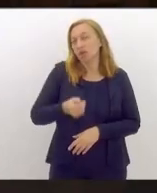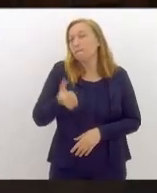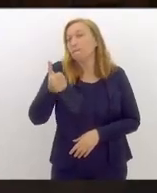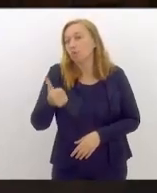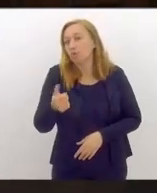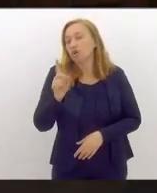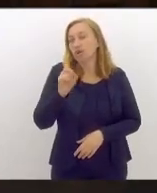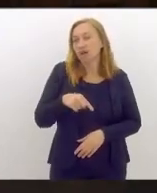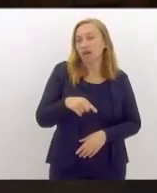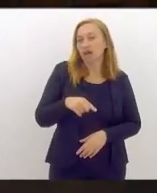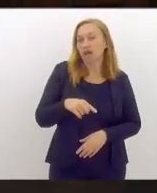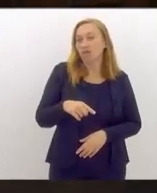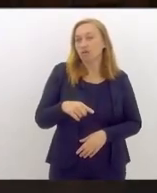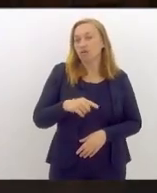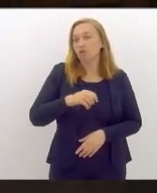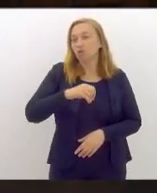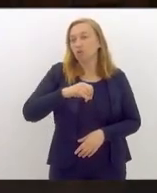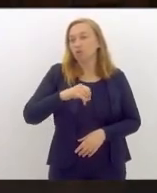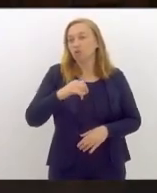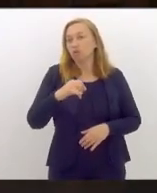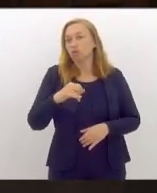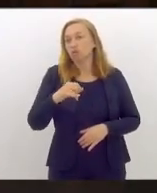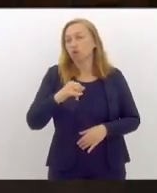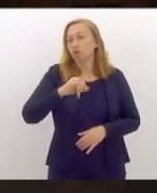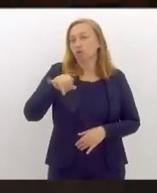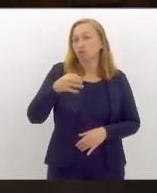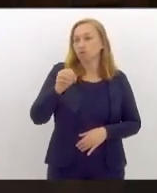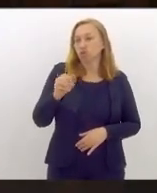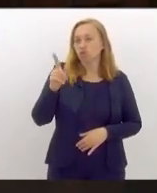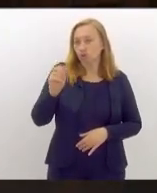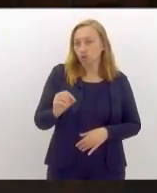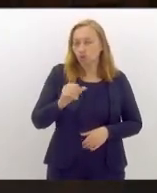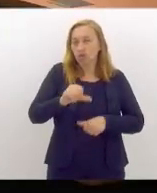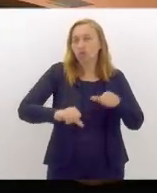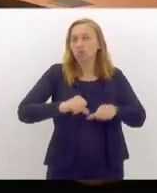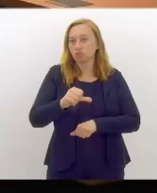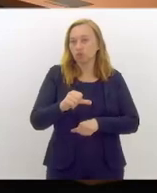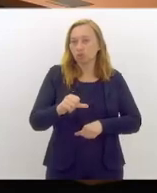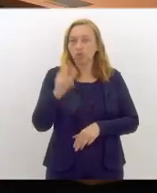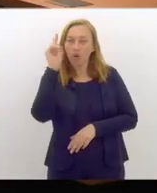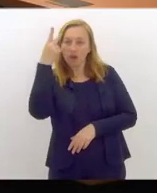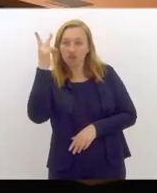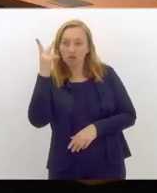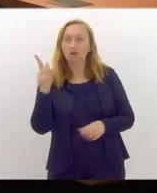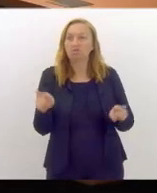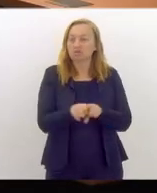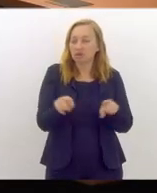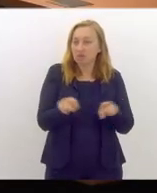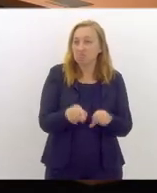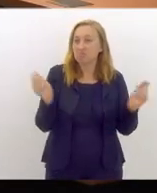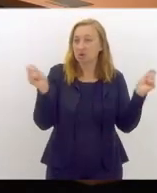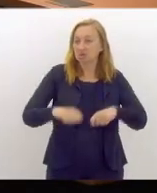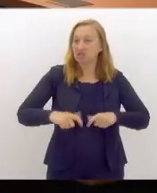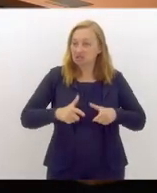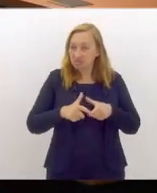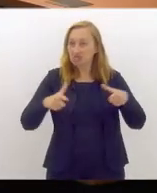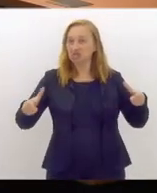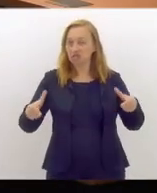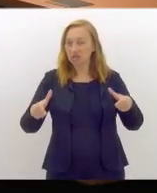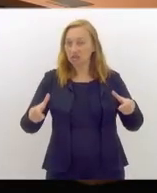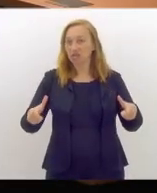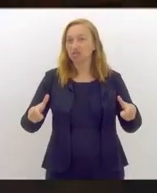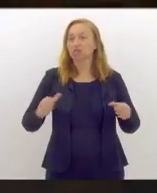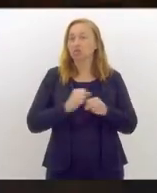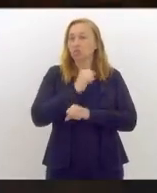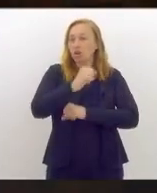que é o jogo que mudou a história que vai para as telas o ano que vem também de muita potência a junção de um show